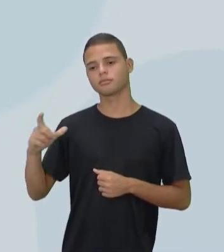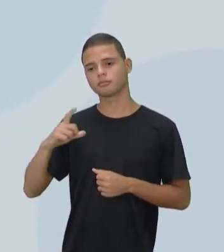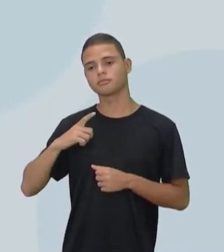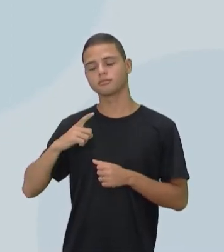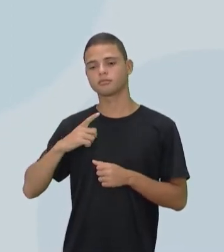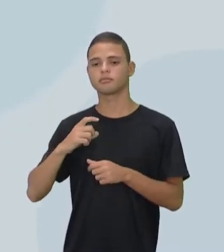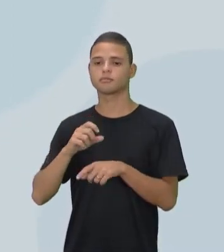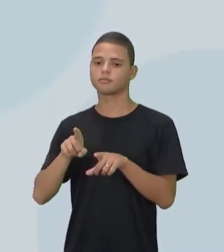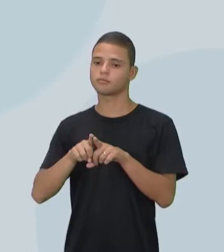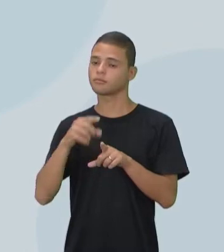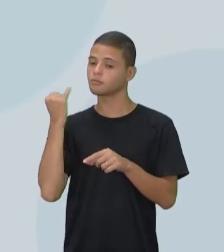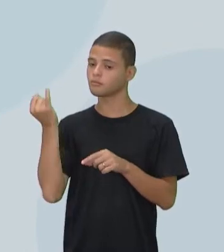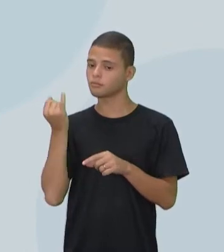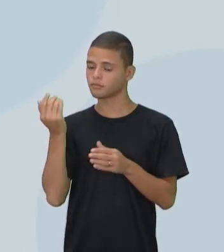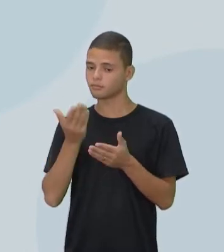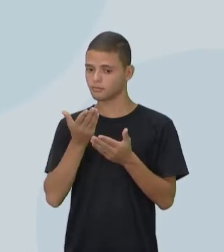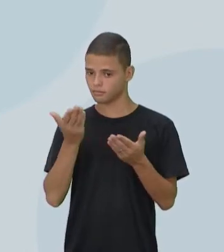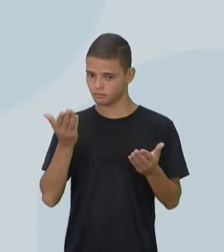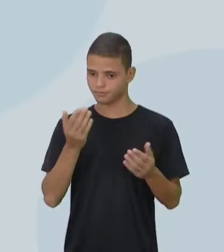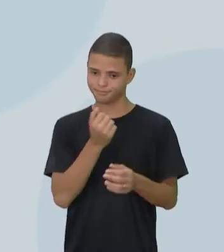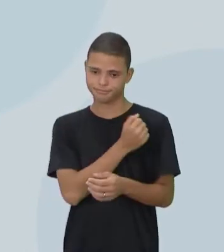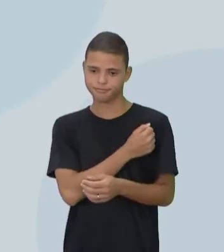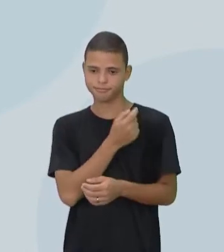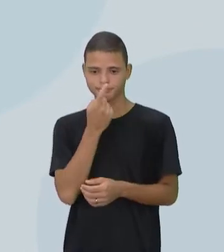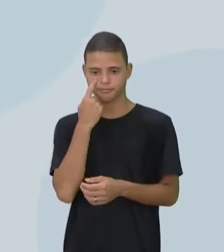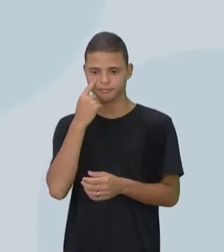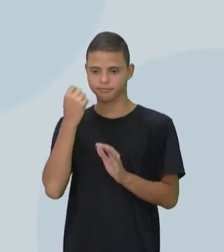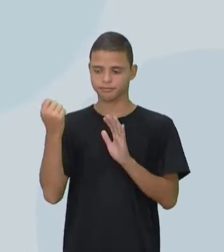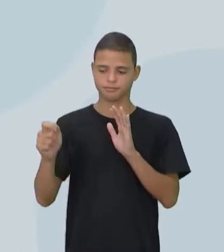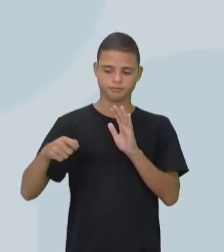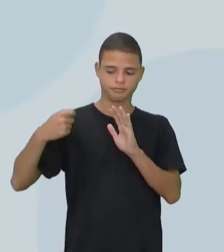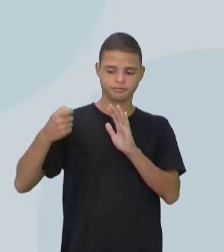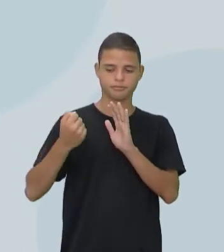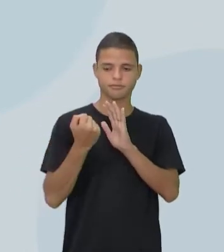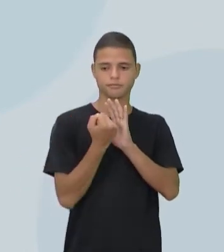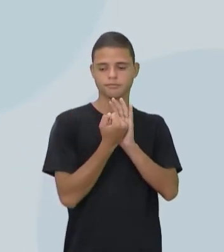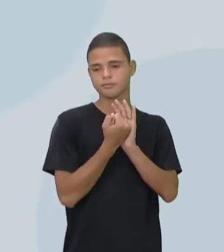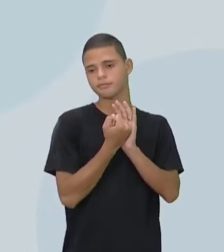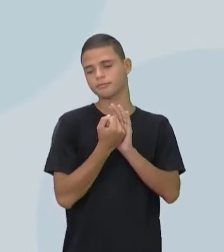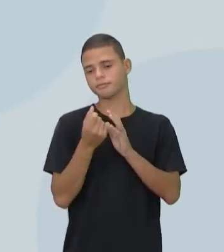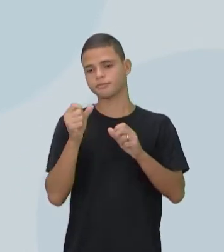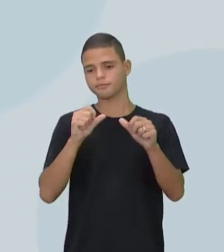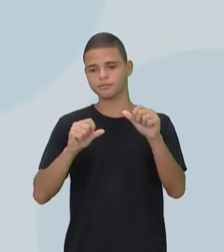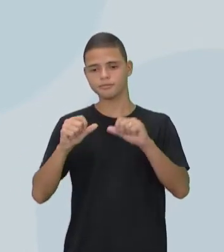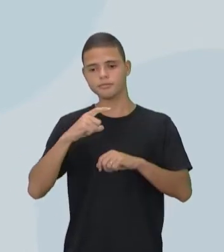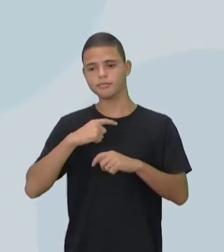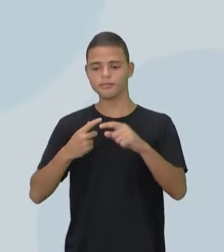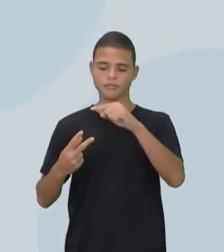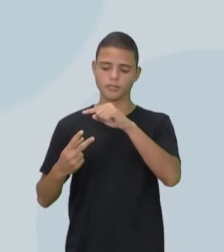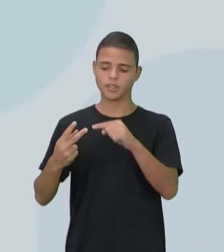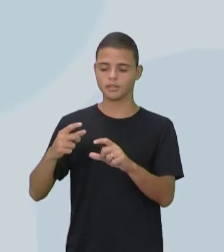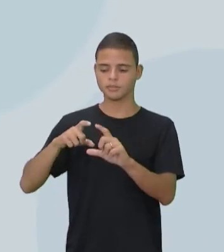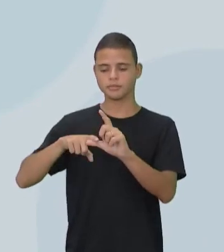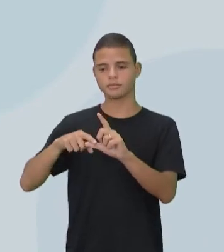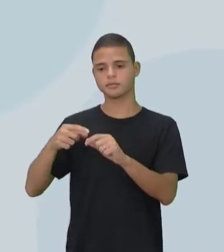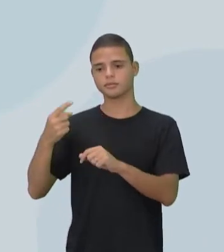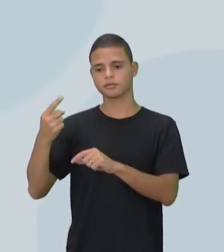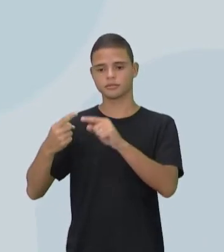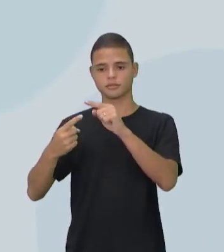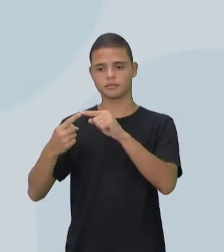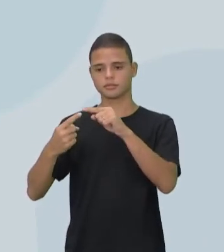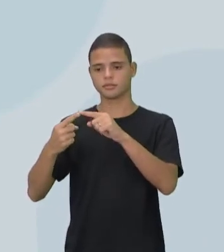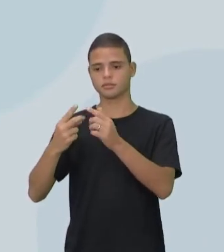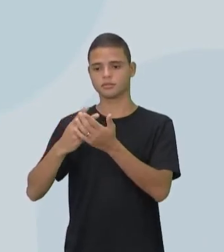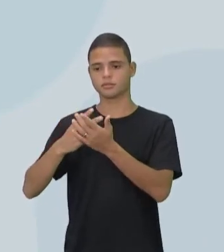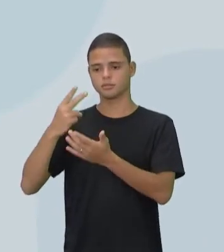também você, estudante, atentar que o símbolo de um elemento químico, quando ele tem duas letras, a primeira sempre